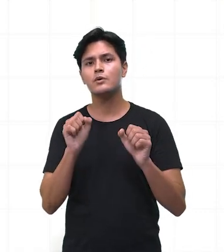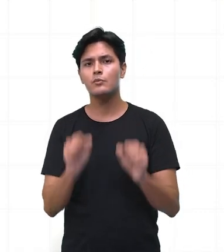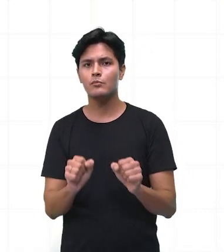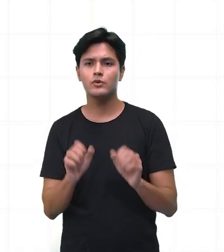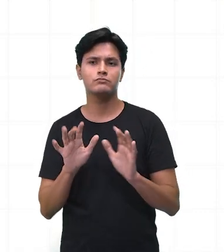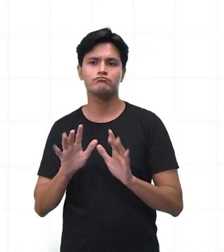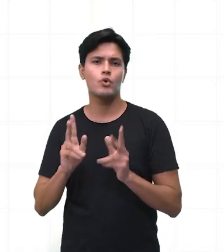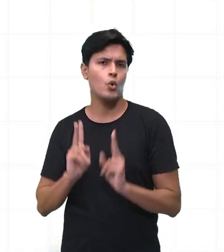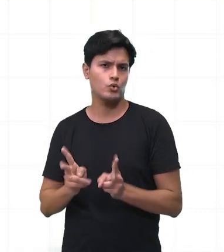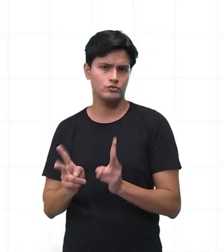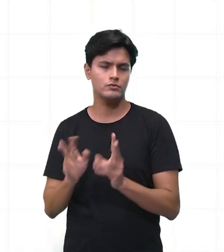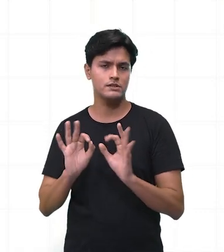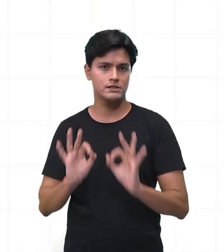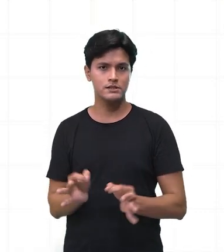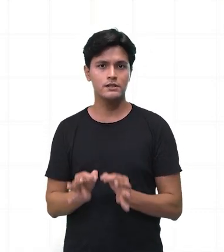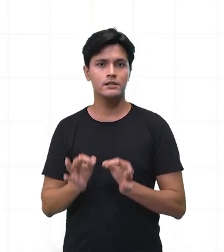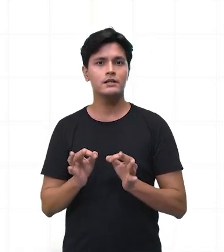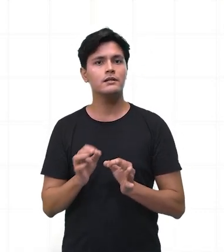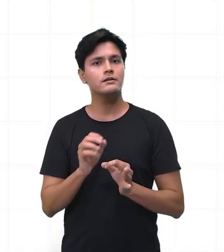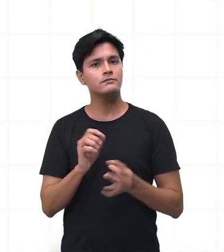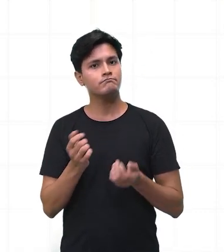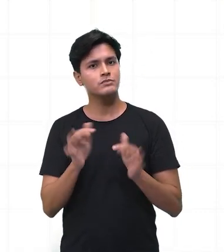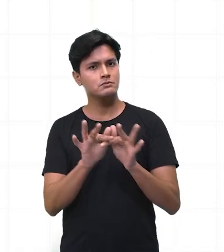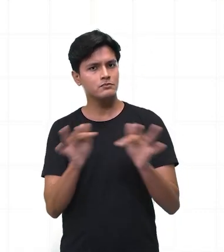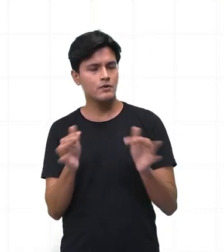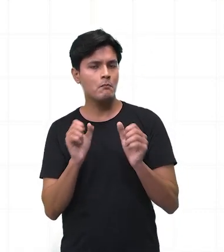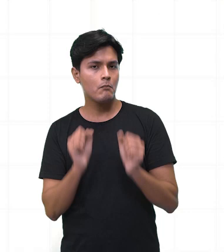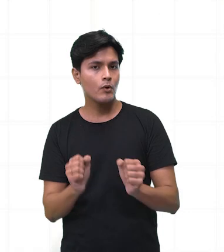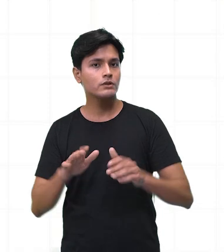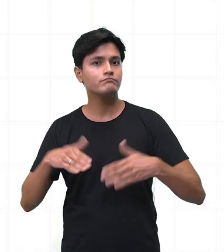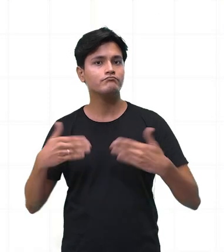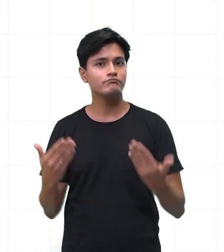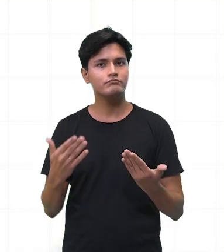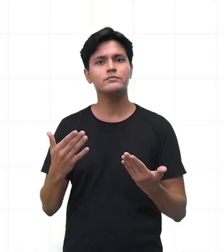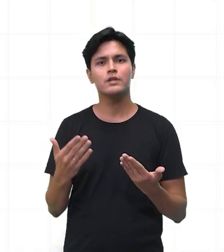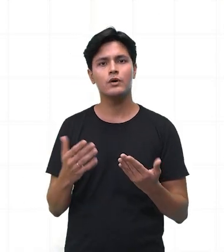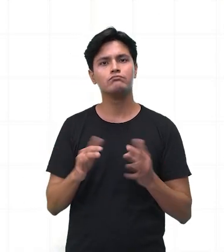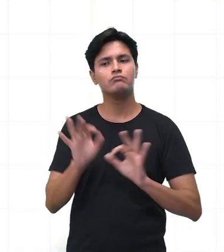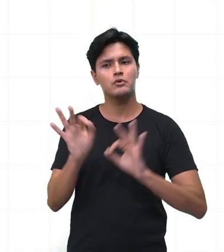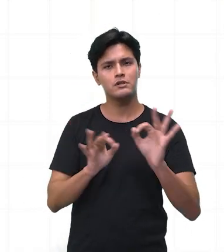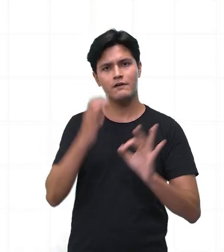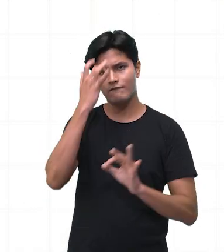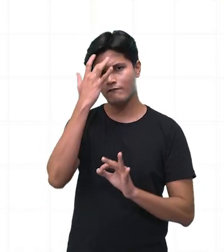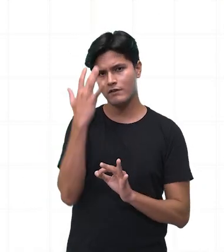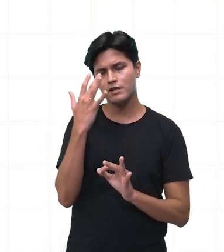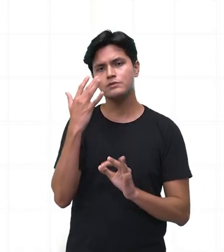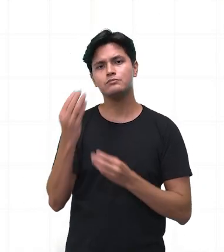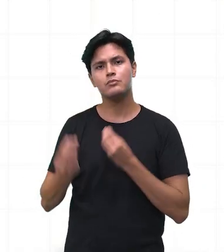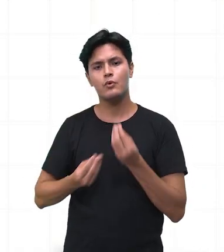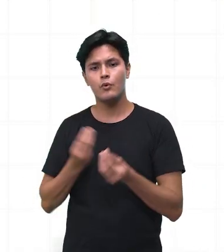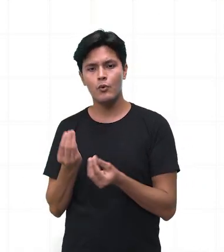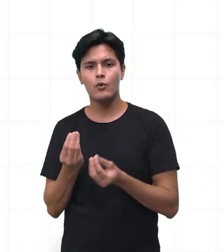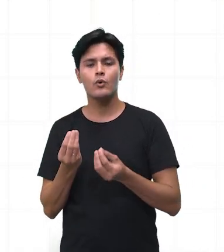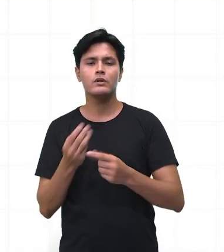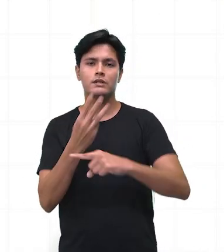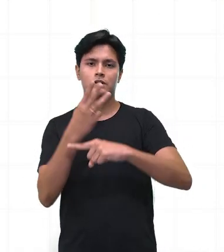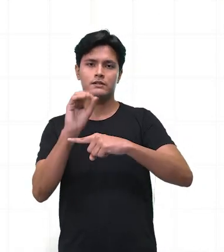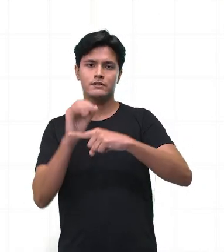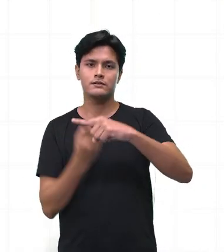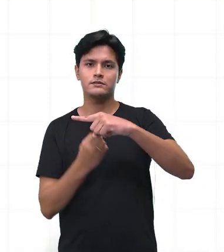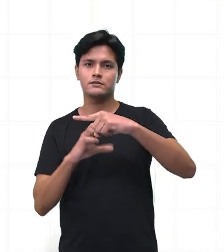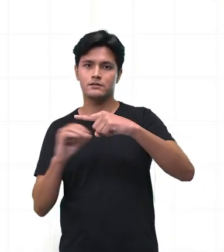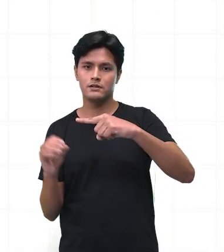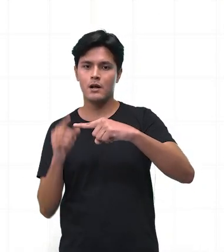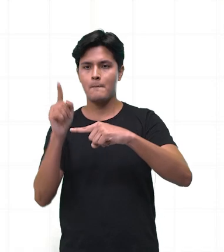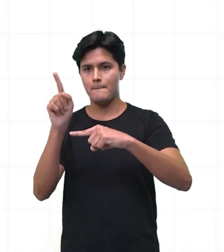tá? Mas se eu posso simplificar, então eu vou facilitar aqui a minha vida, ó. Simplifica aqui o 0 com o 0, né, que é 10 com